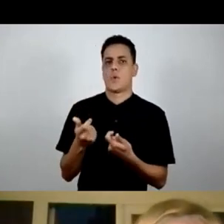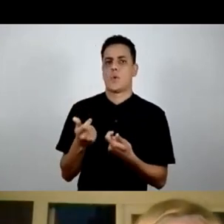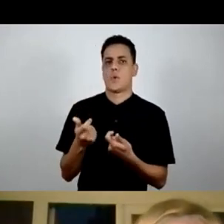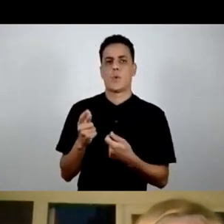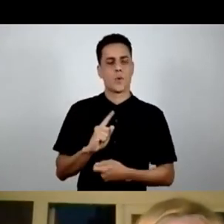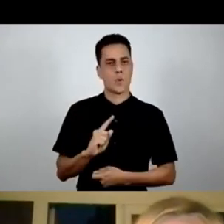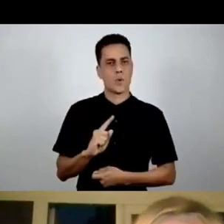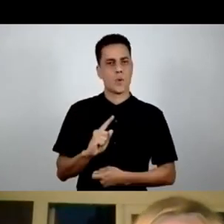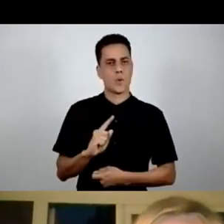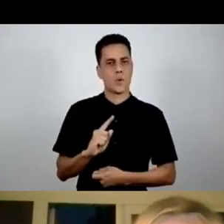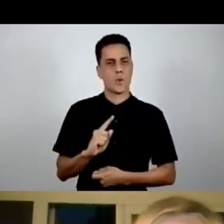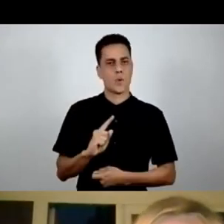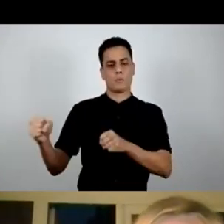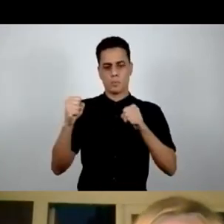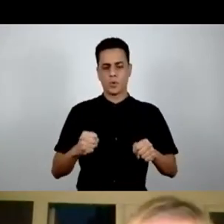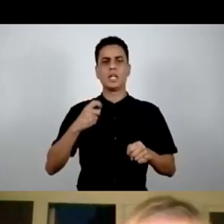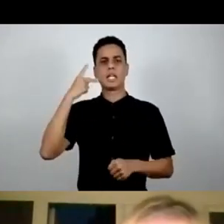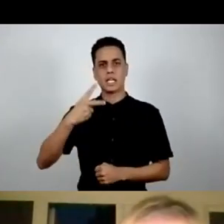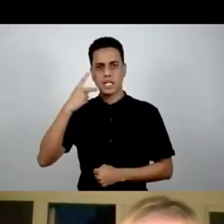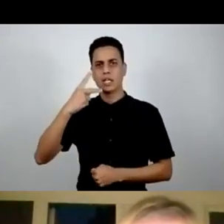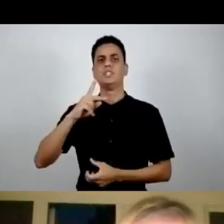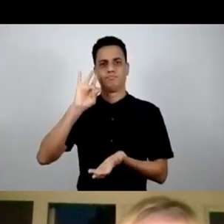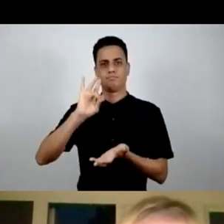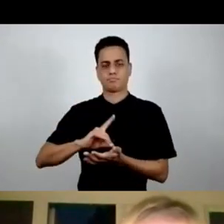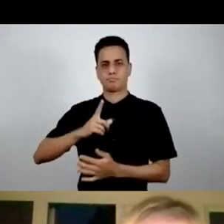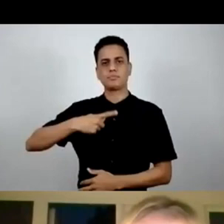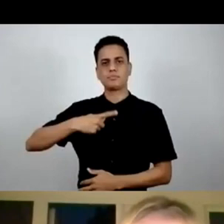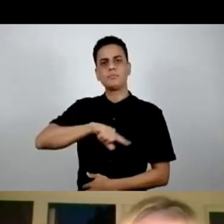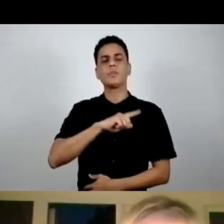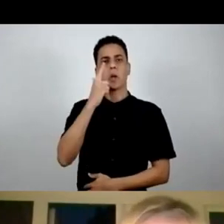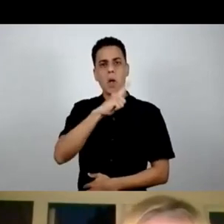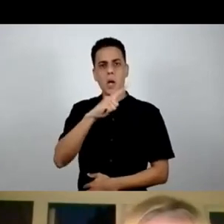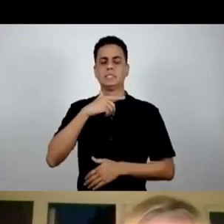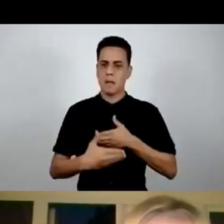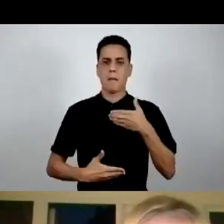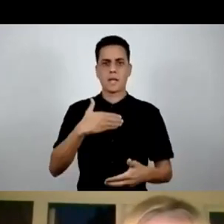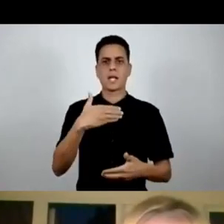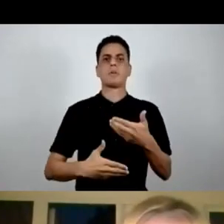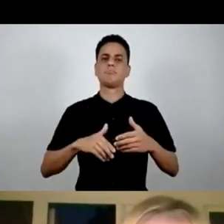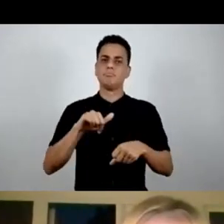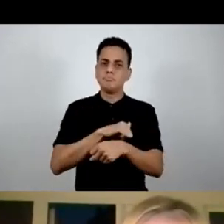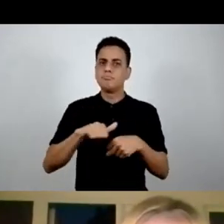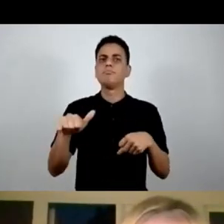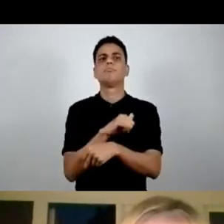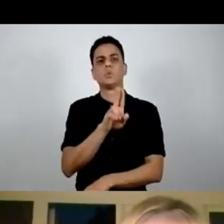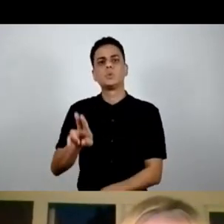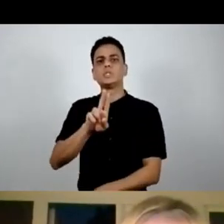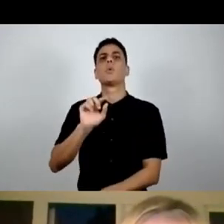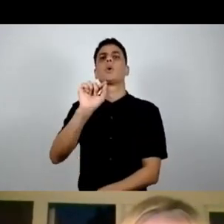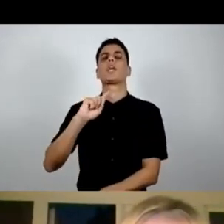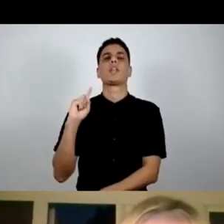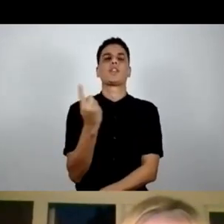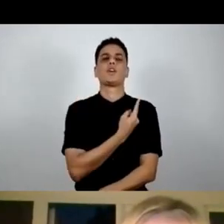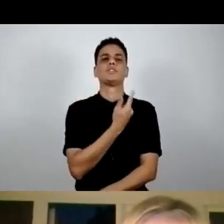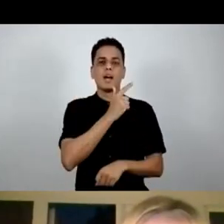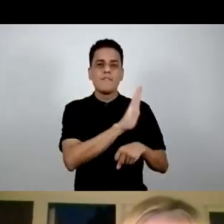força política, tudo, e a gente consegue, na medida do possível, ir usando as armas que estão ao nosso alcance aí para